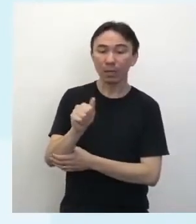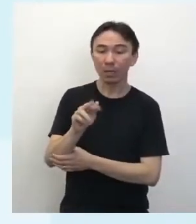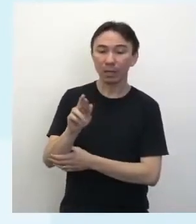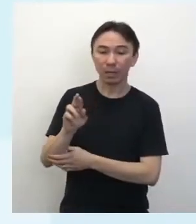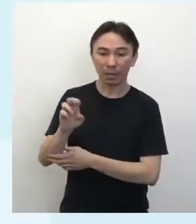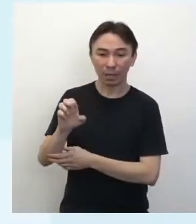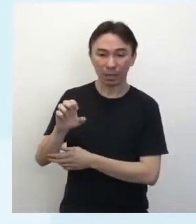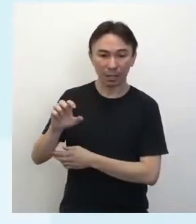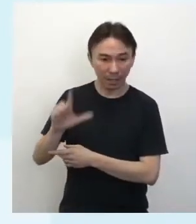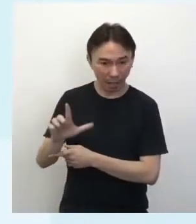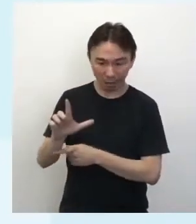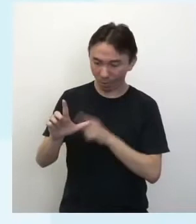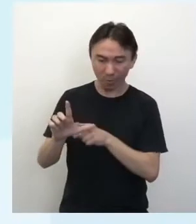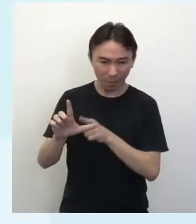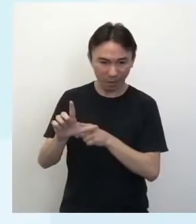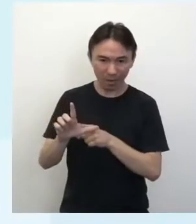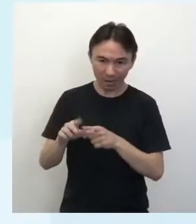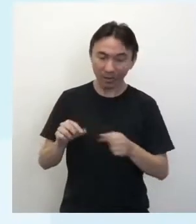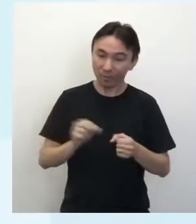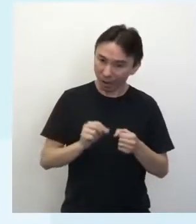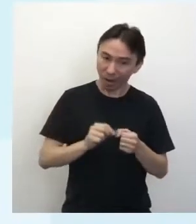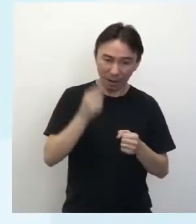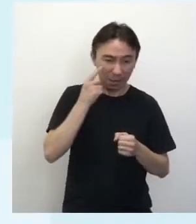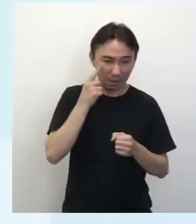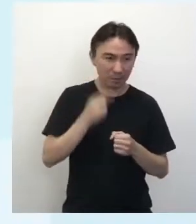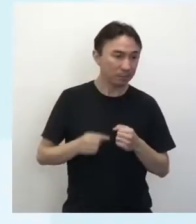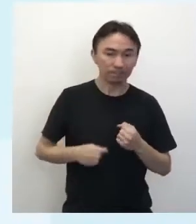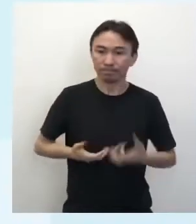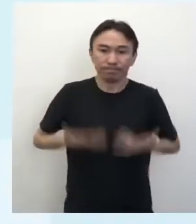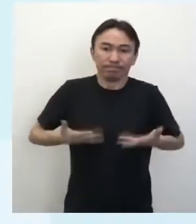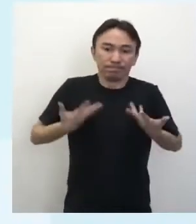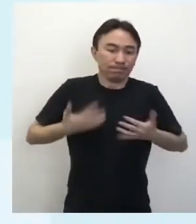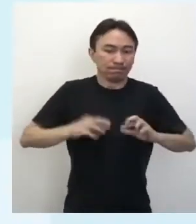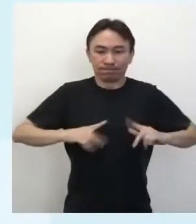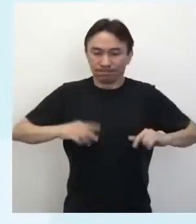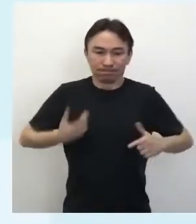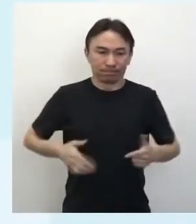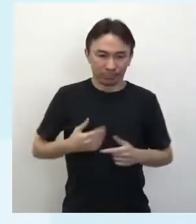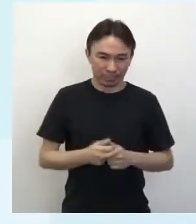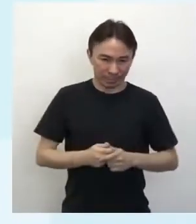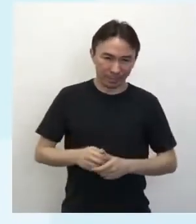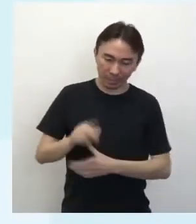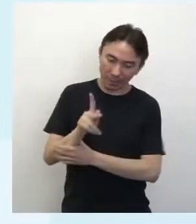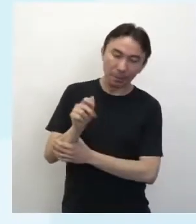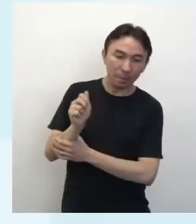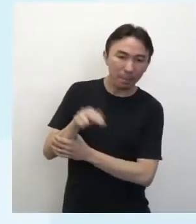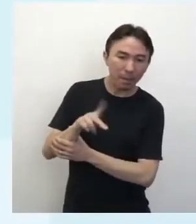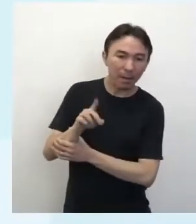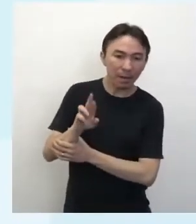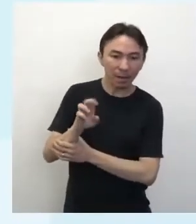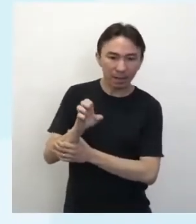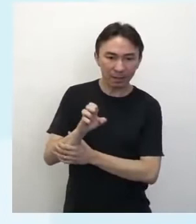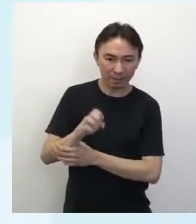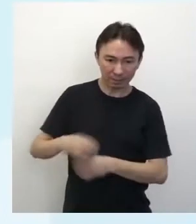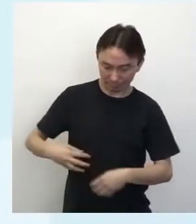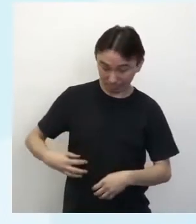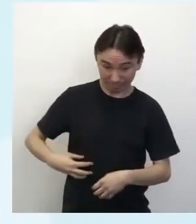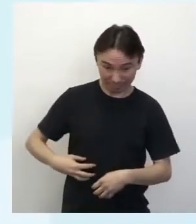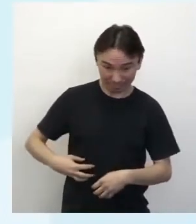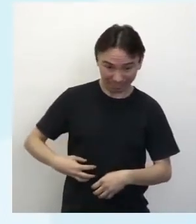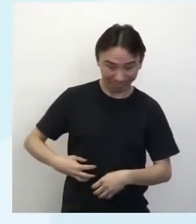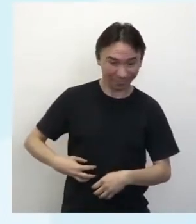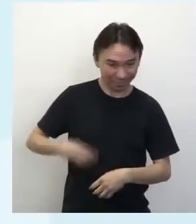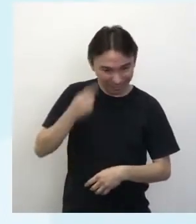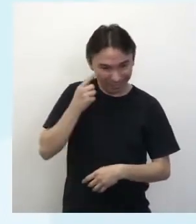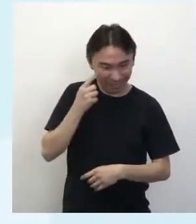né? Tanto que ela é chamada também de adrenal. O pâncreas vai produzir, entre outras coisas, glicose e glucagon, que está ligado ao